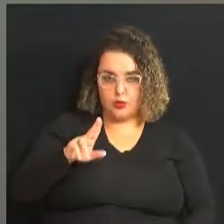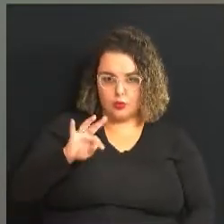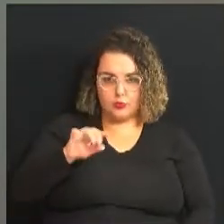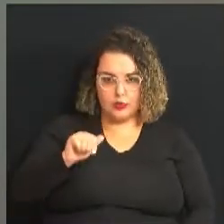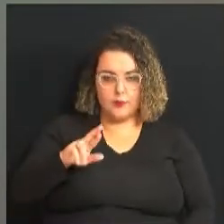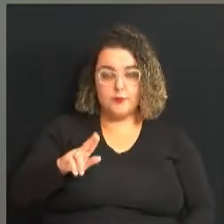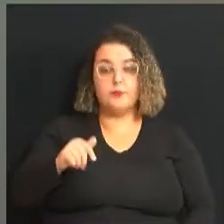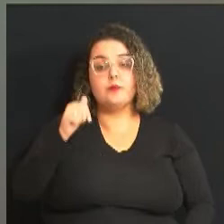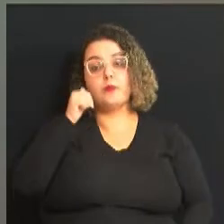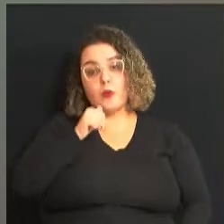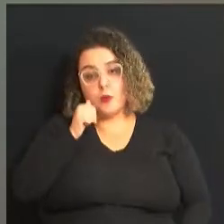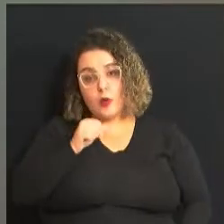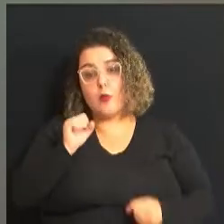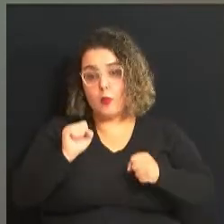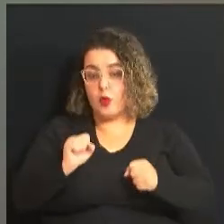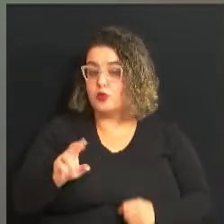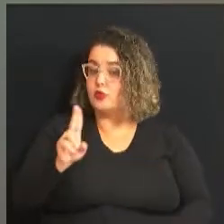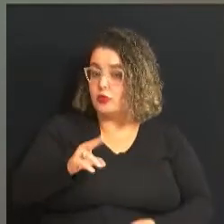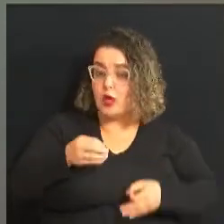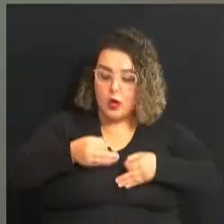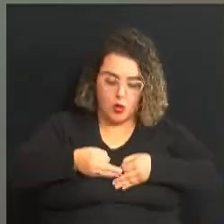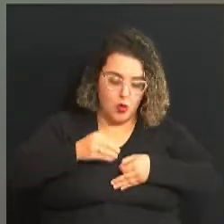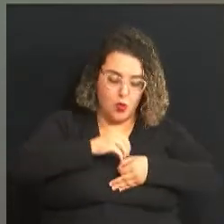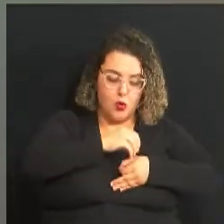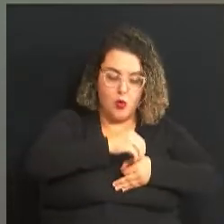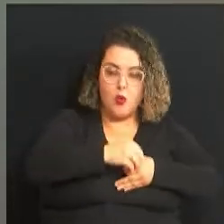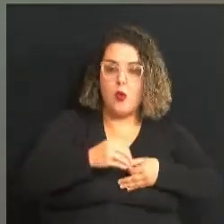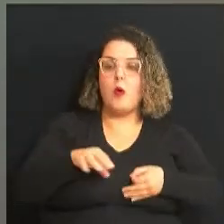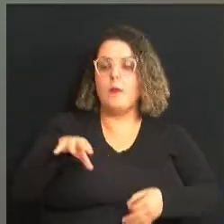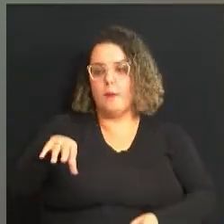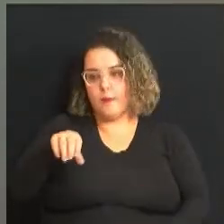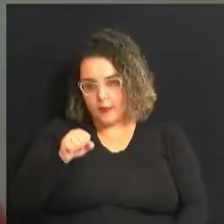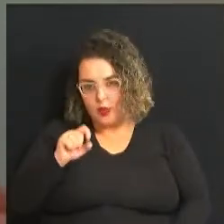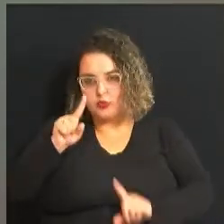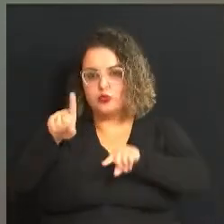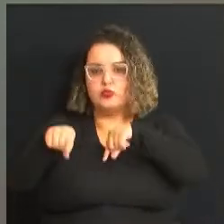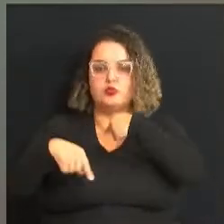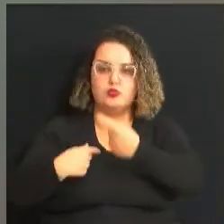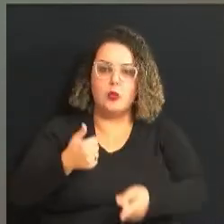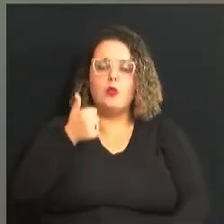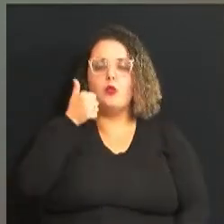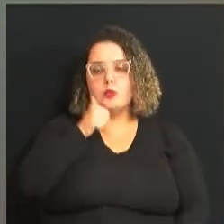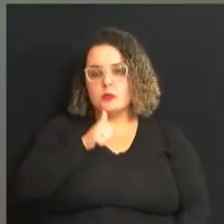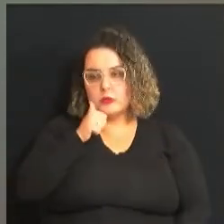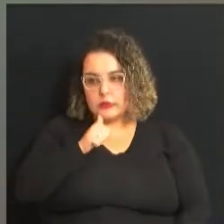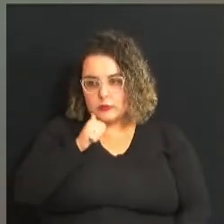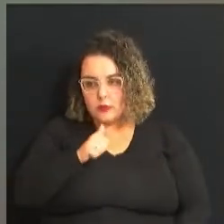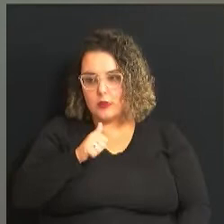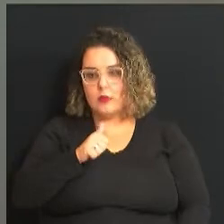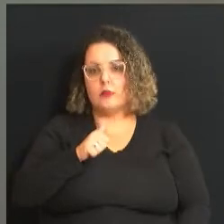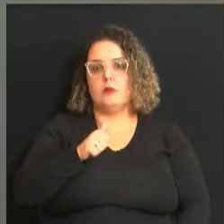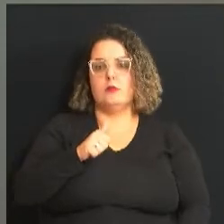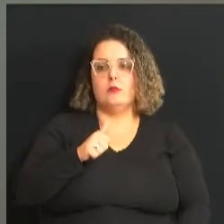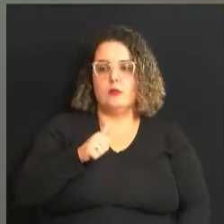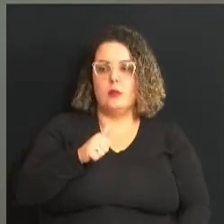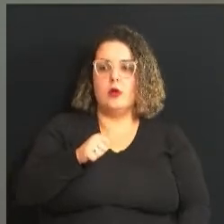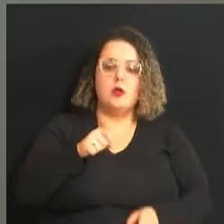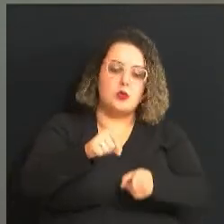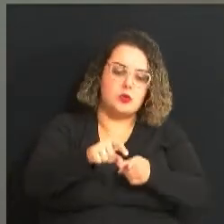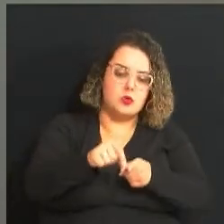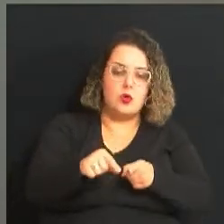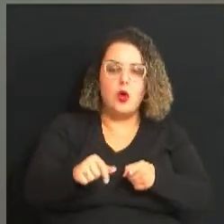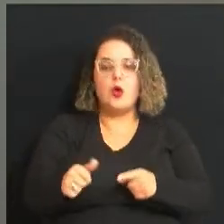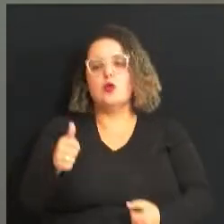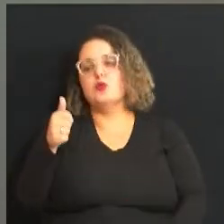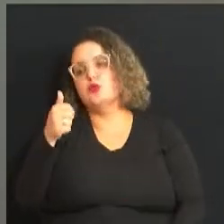fazer uso da ovodoação. Então ela pega um óvulo de uma outra mulher e pega o espermatozoide do marido,